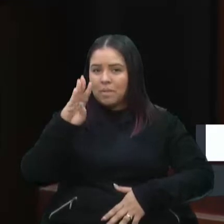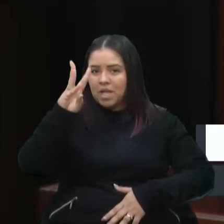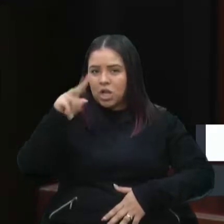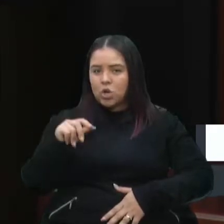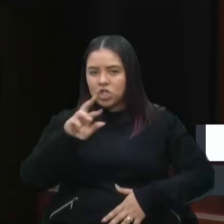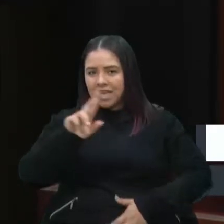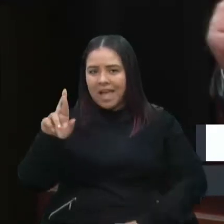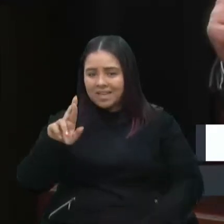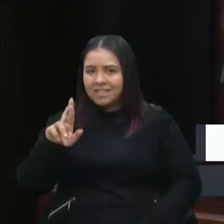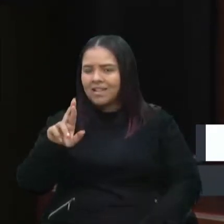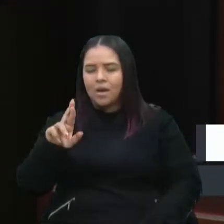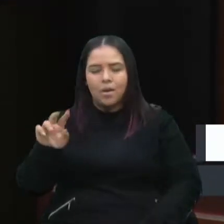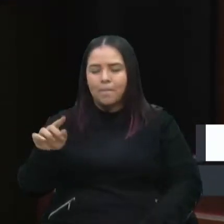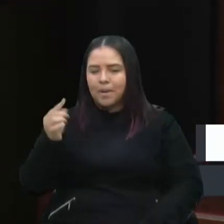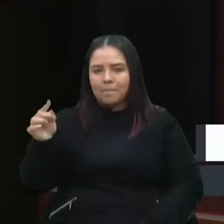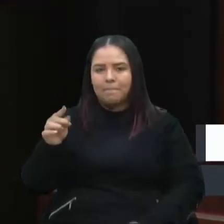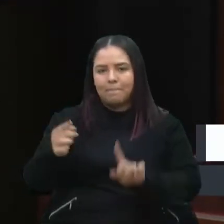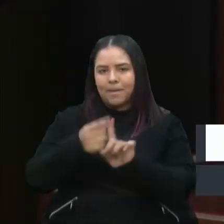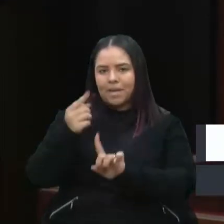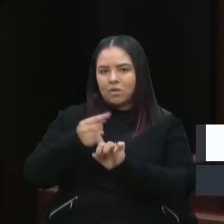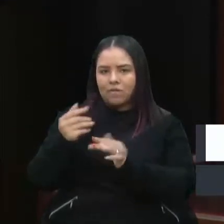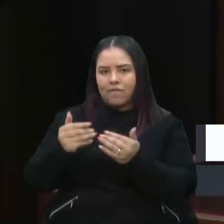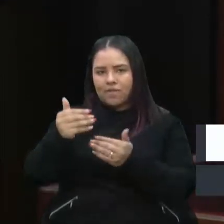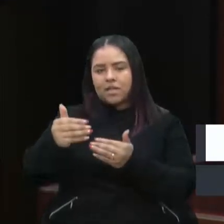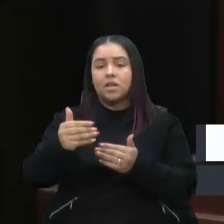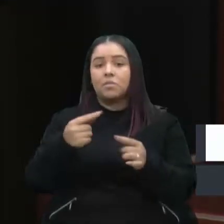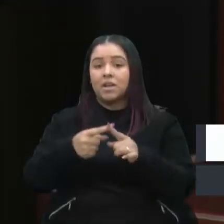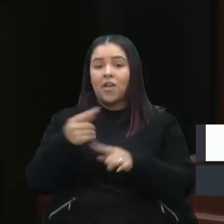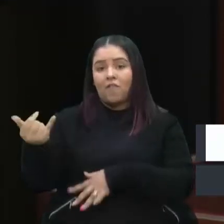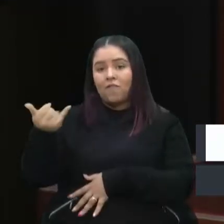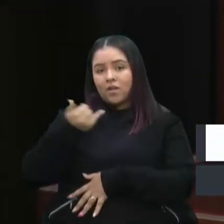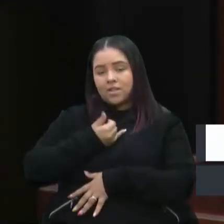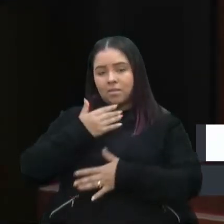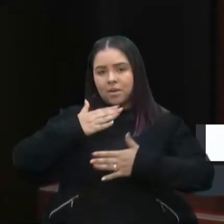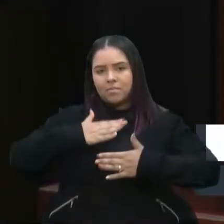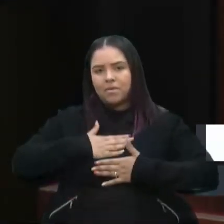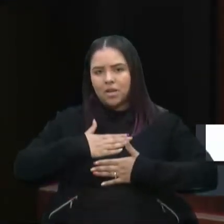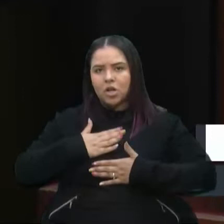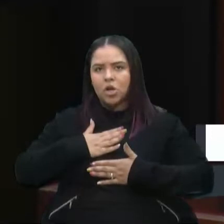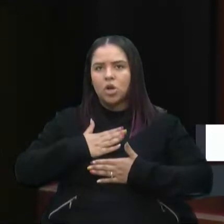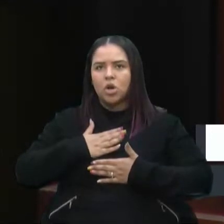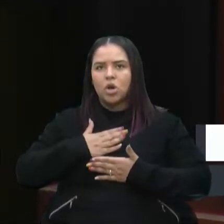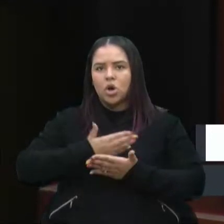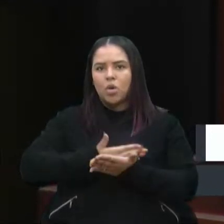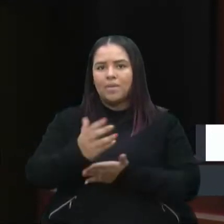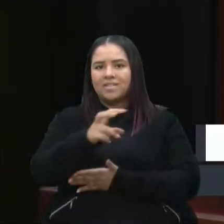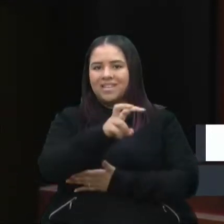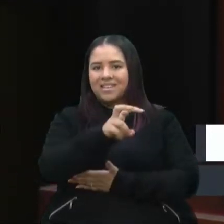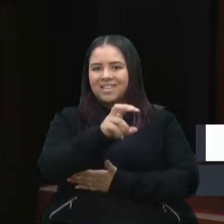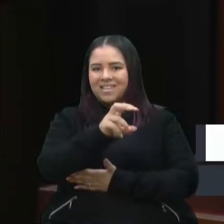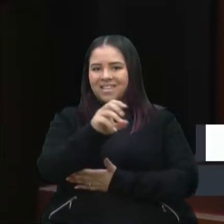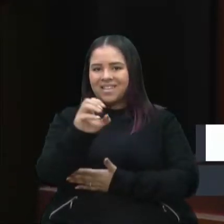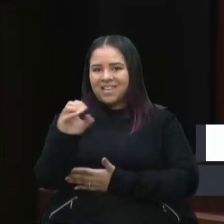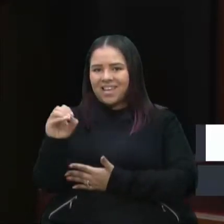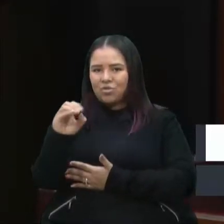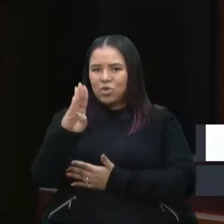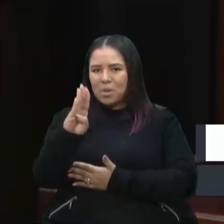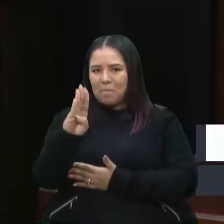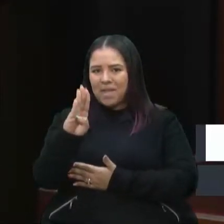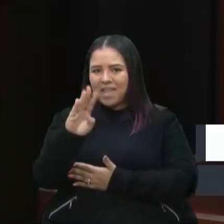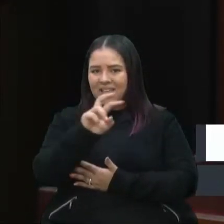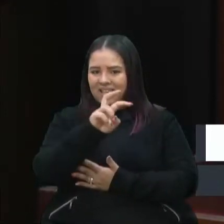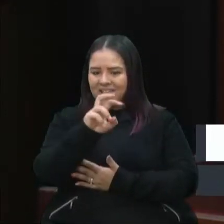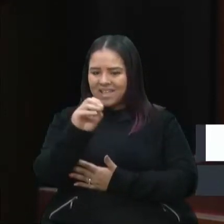passo. Porque a informação que veio para mim é que o pacote completo chega a quase 500 bi. Chega a